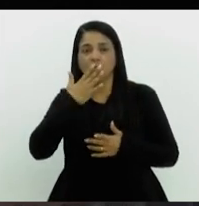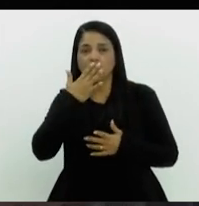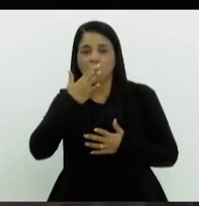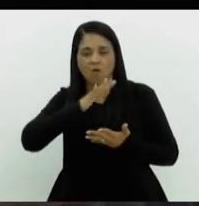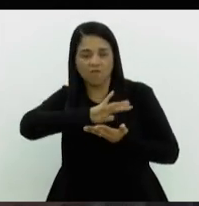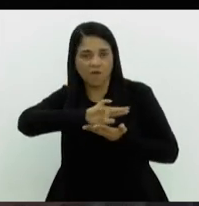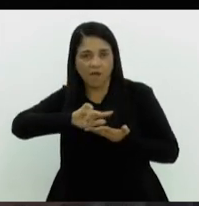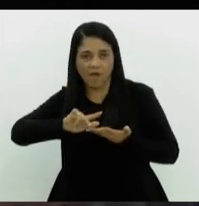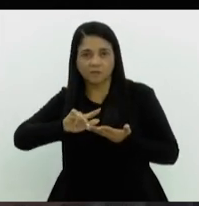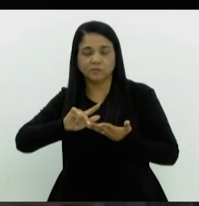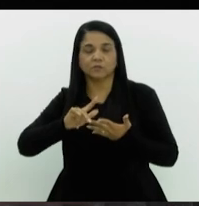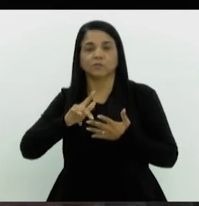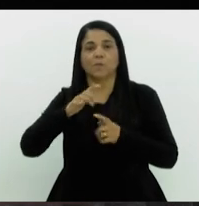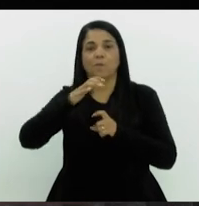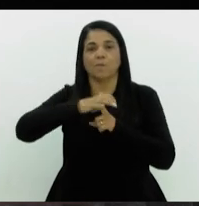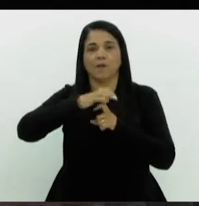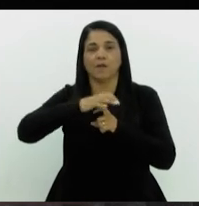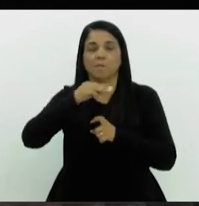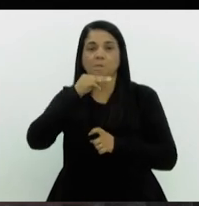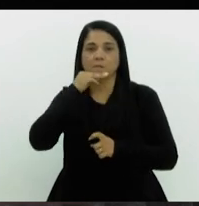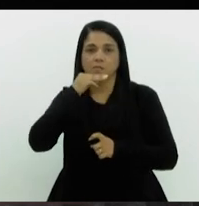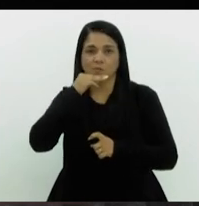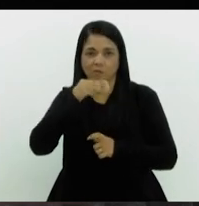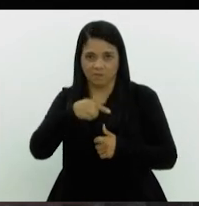grupo de mães que se organiza